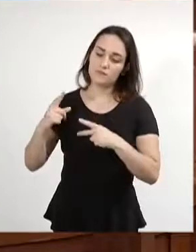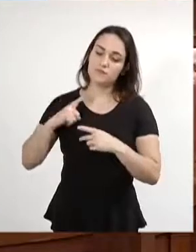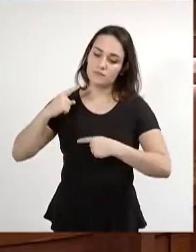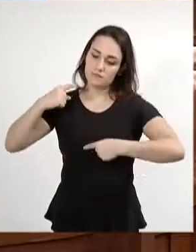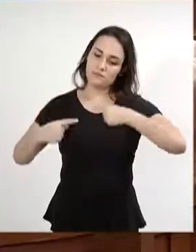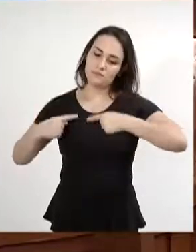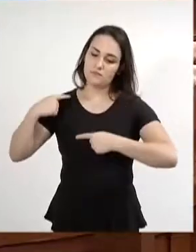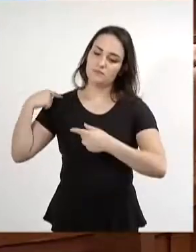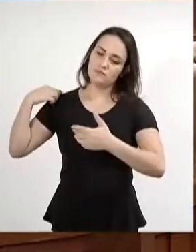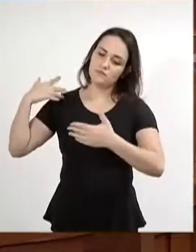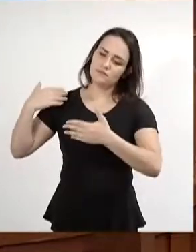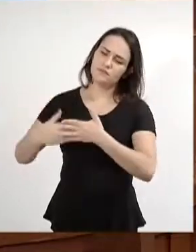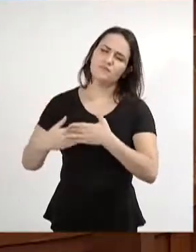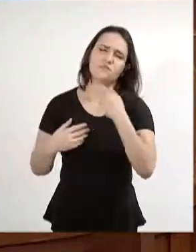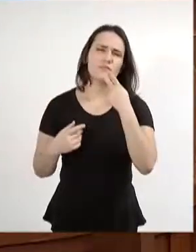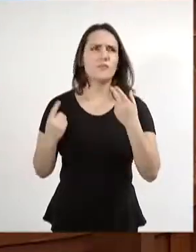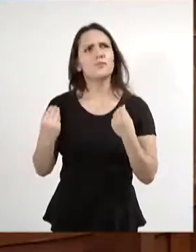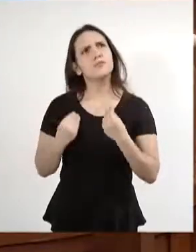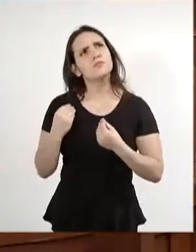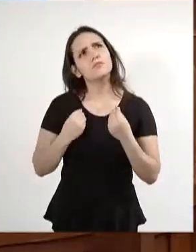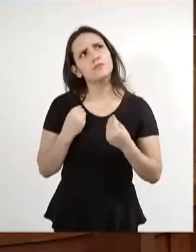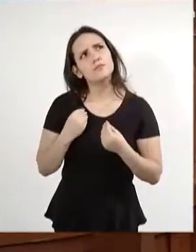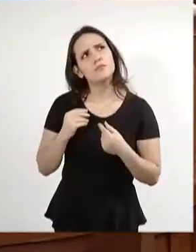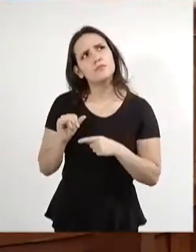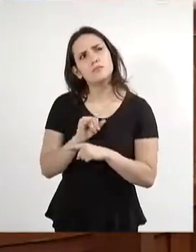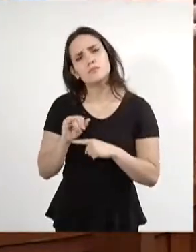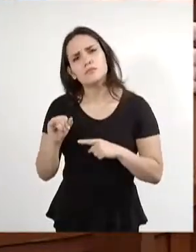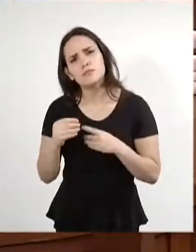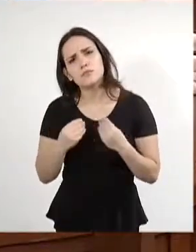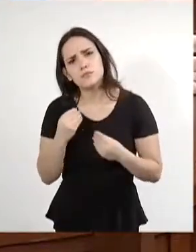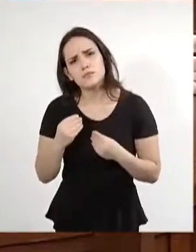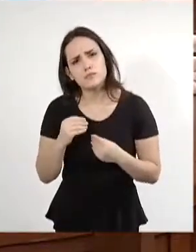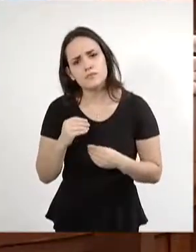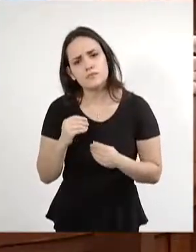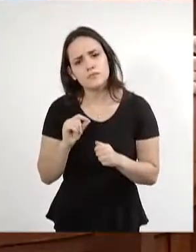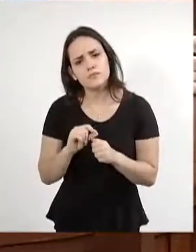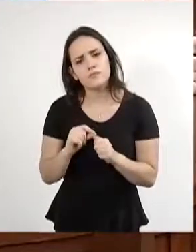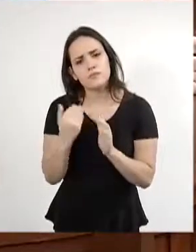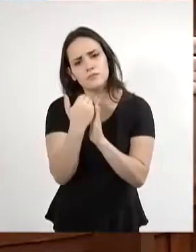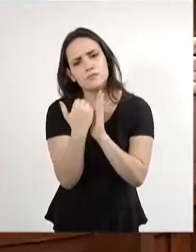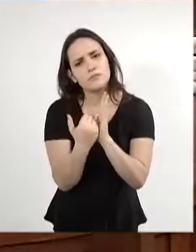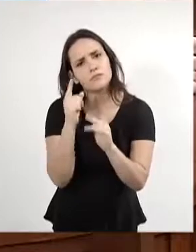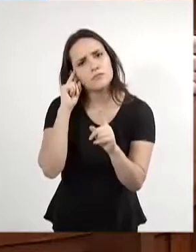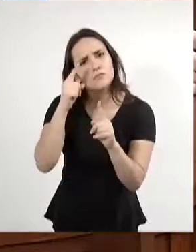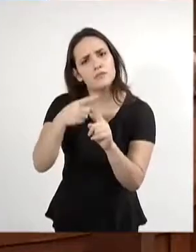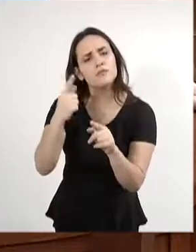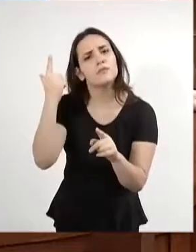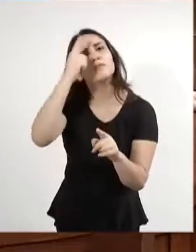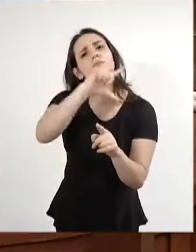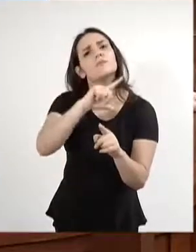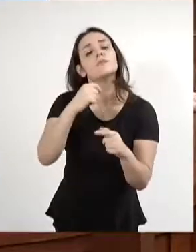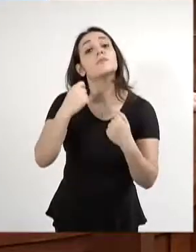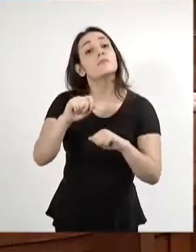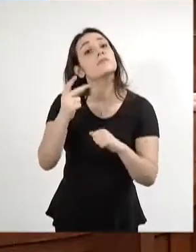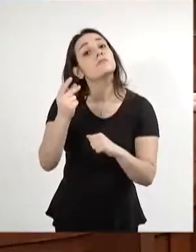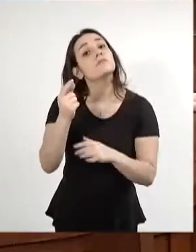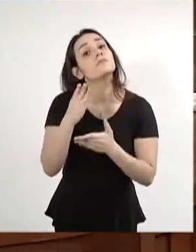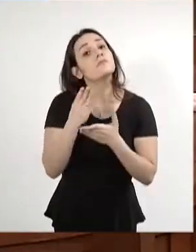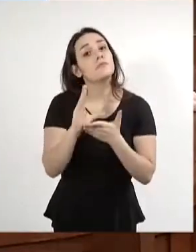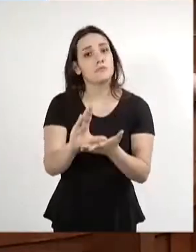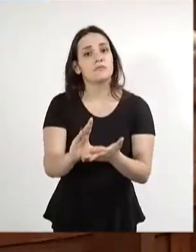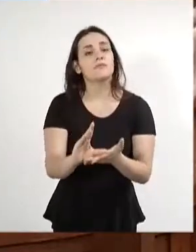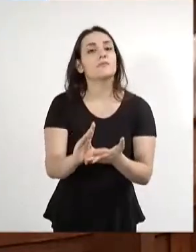como fazer ações? Nós precisamos de investimentos para fazer ações governamentais. E conseguimos